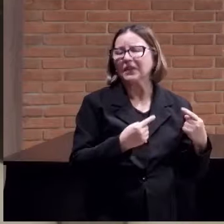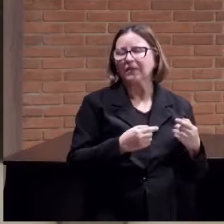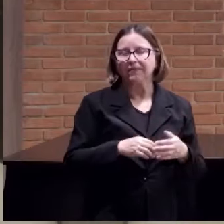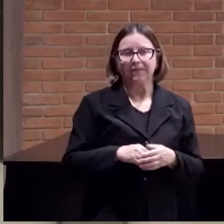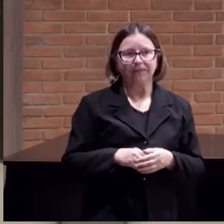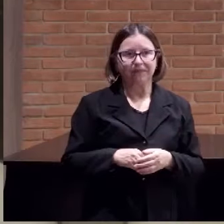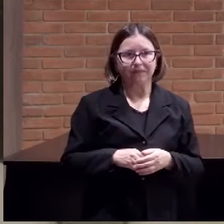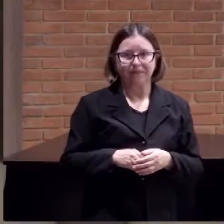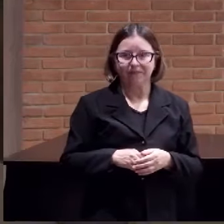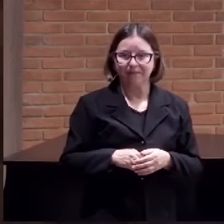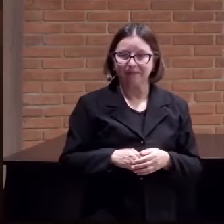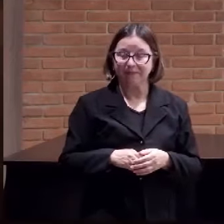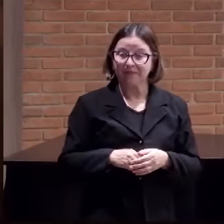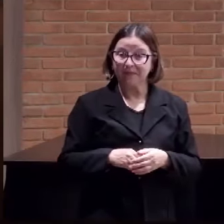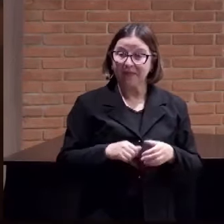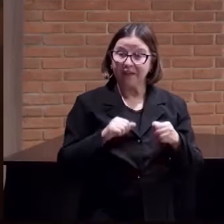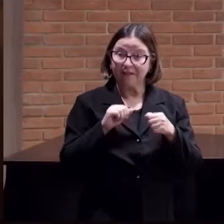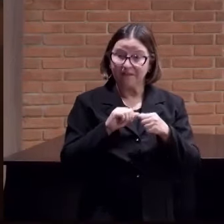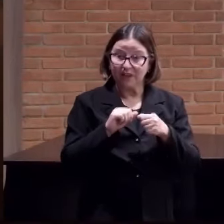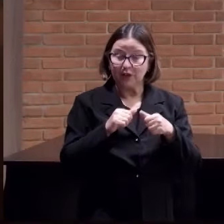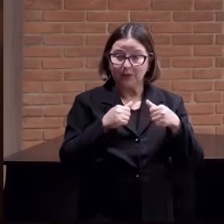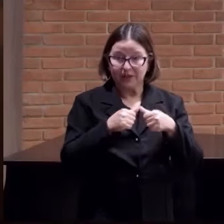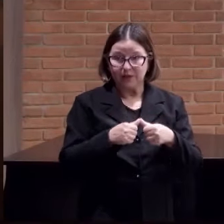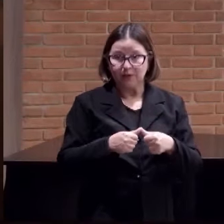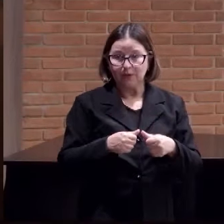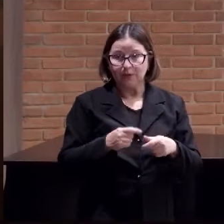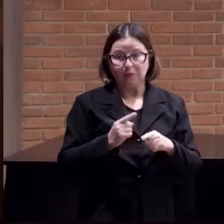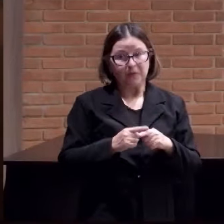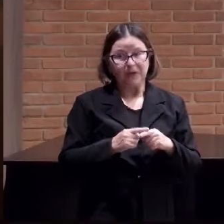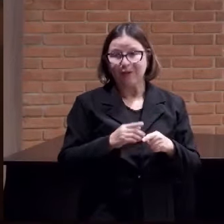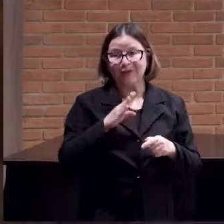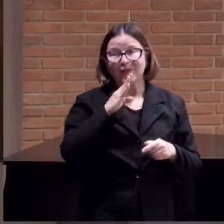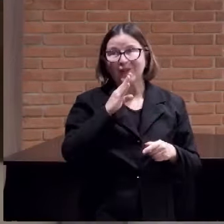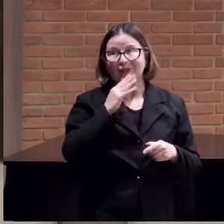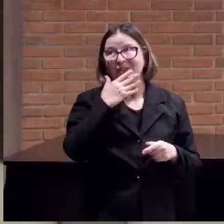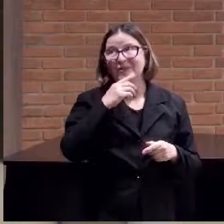Isto farão porque não conhecem o Pai, nem a mim.